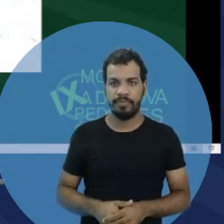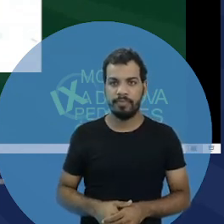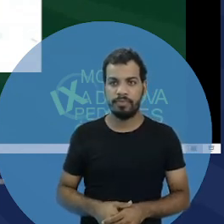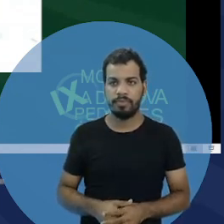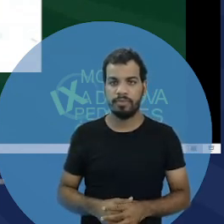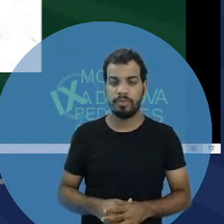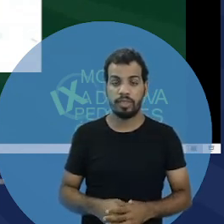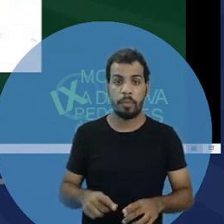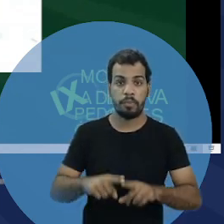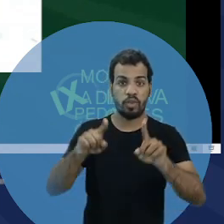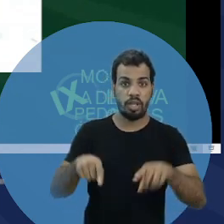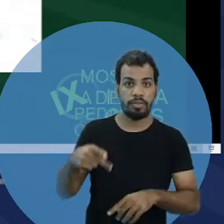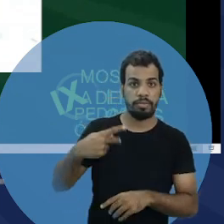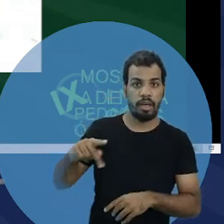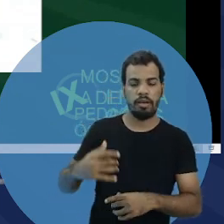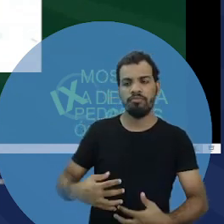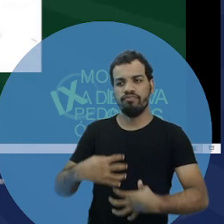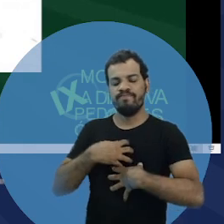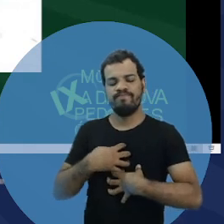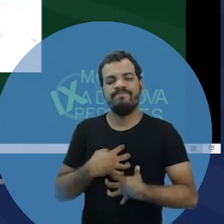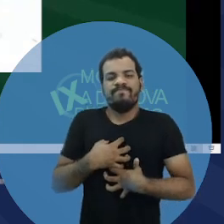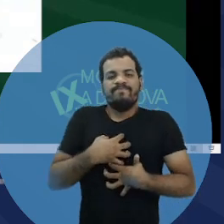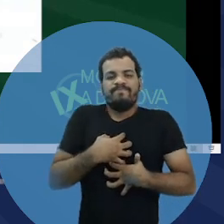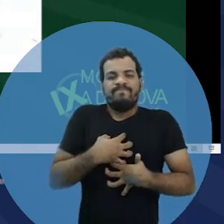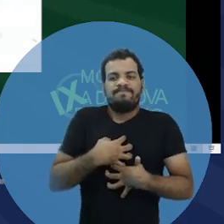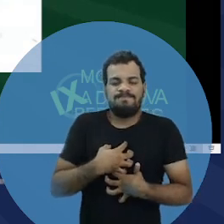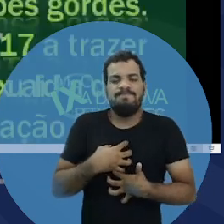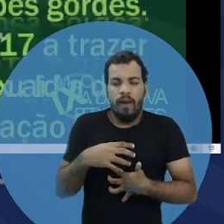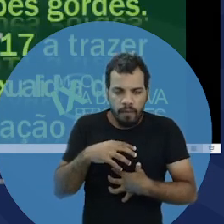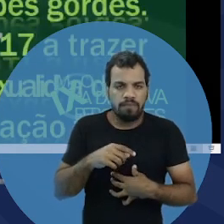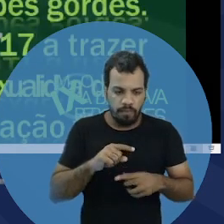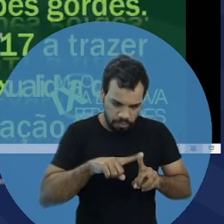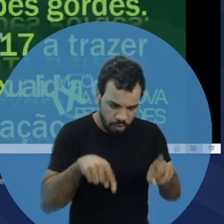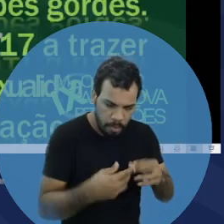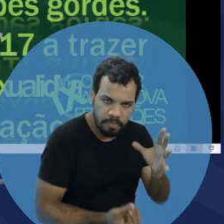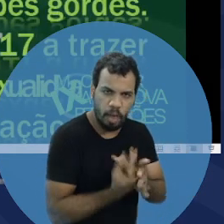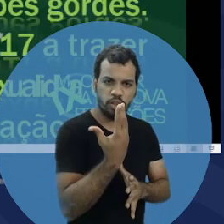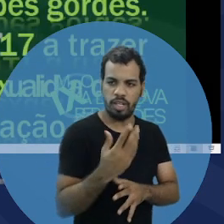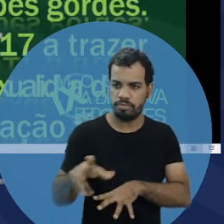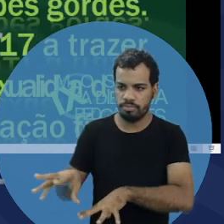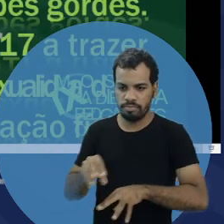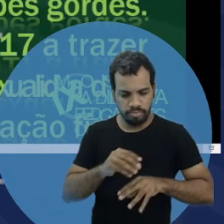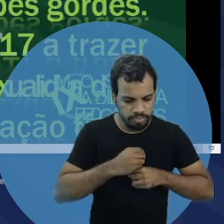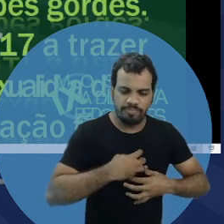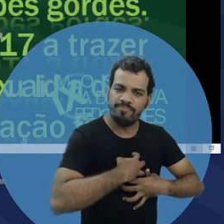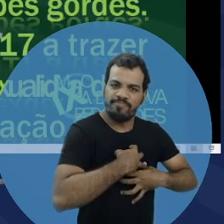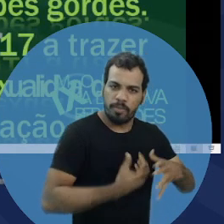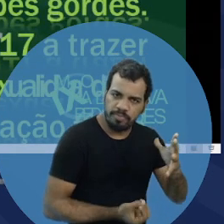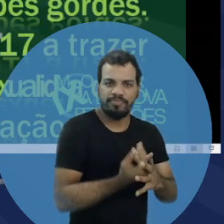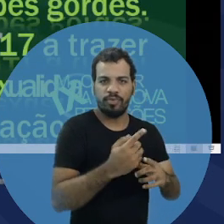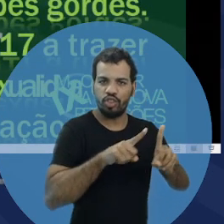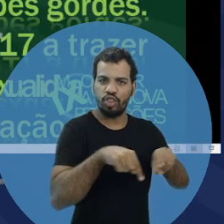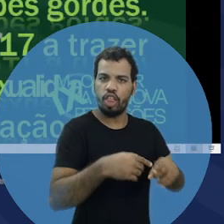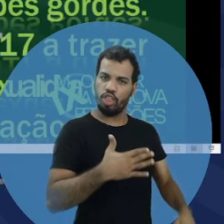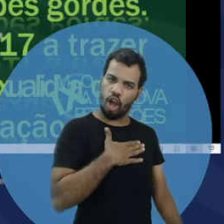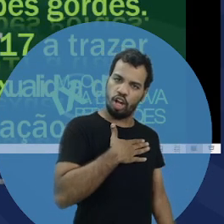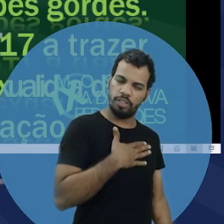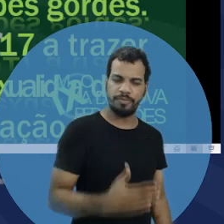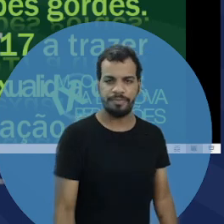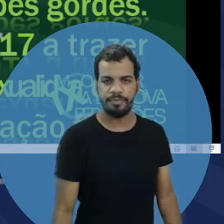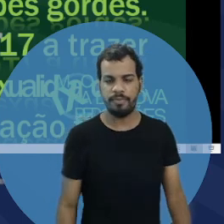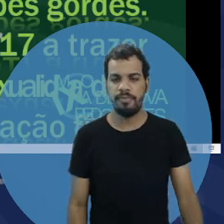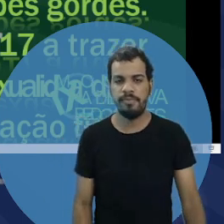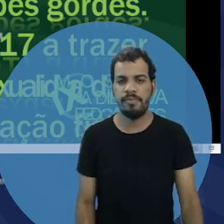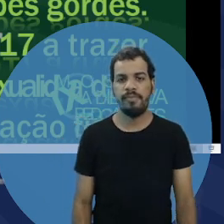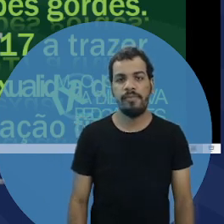nos inspirou ao nosso projeto. Pode passar. Então, a gente vem